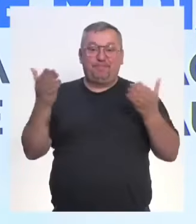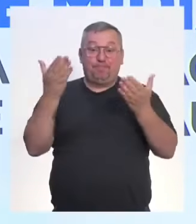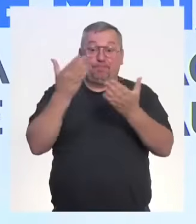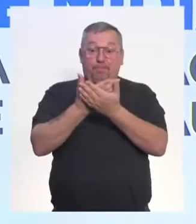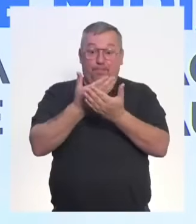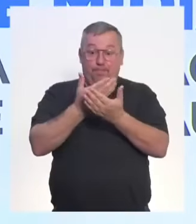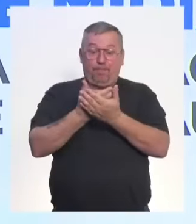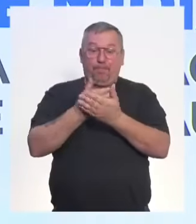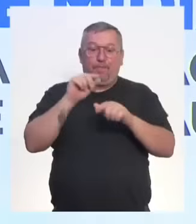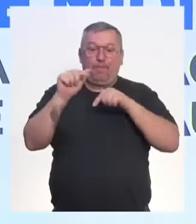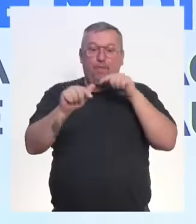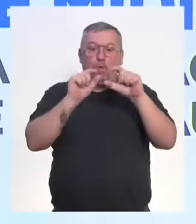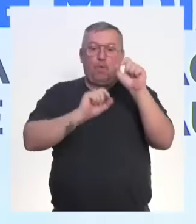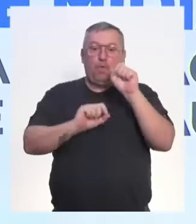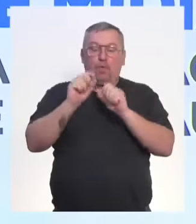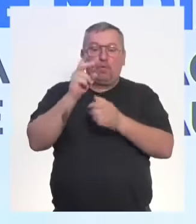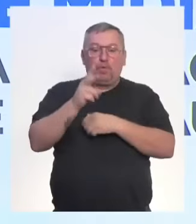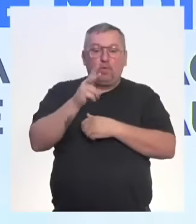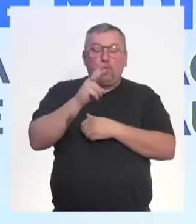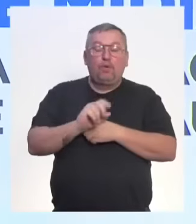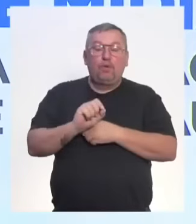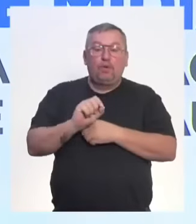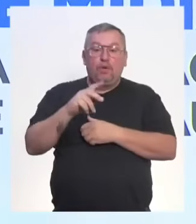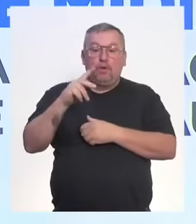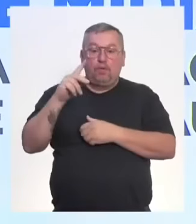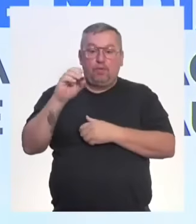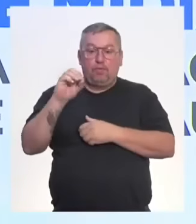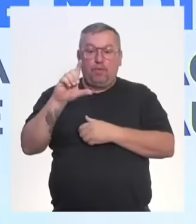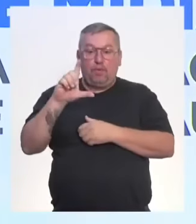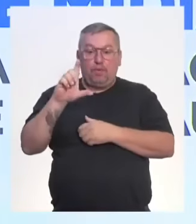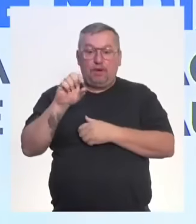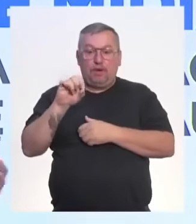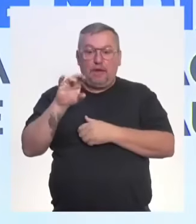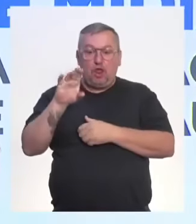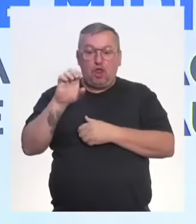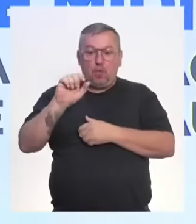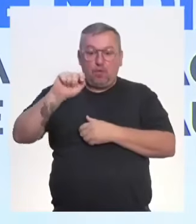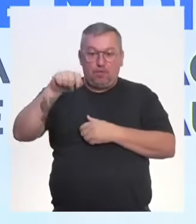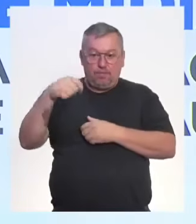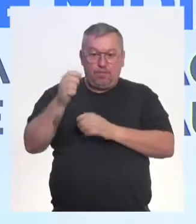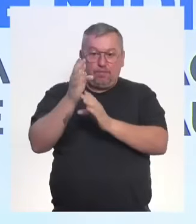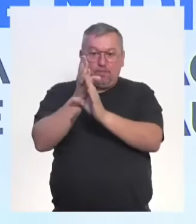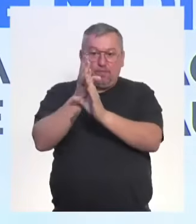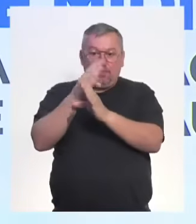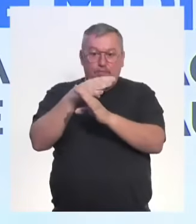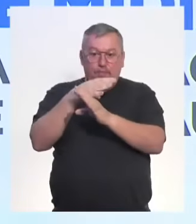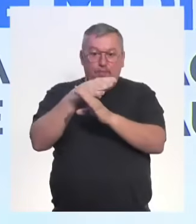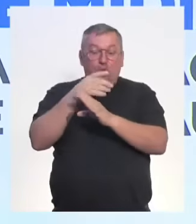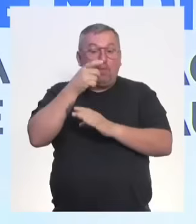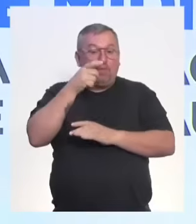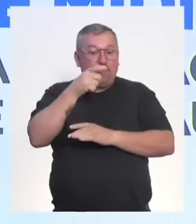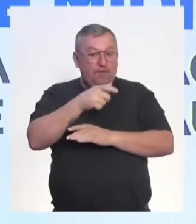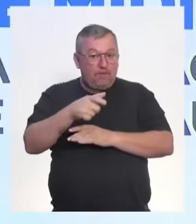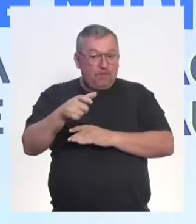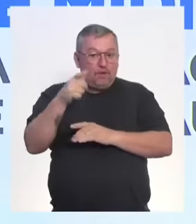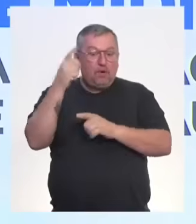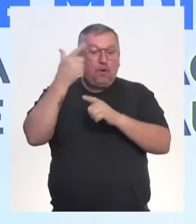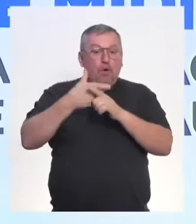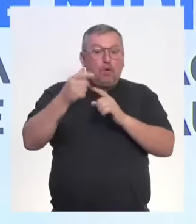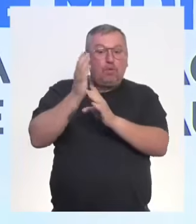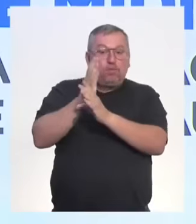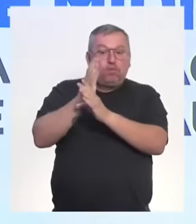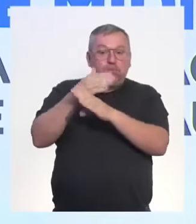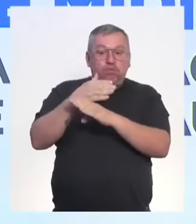nós vamos trabalhar e continuar a ideia dos poliedros, falando um pouquinho sobre, como vocês viram, né, um pouco sobre os poliedros